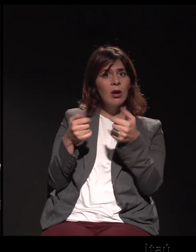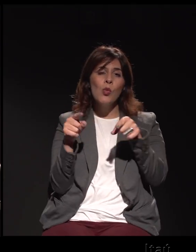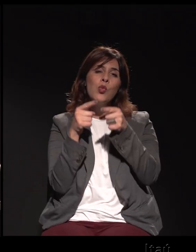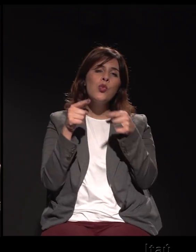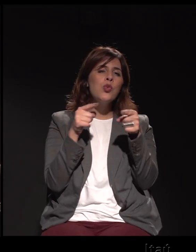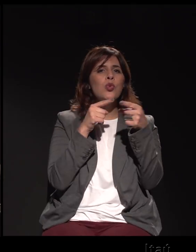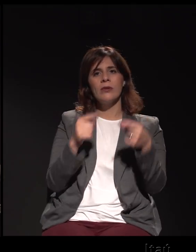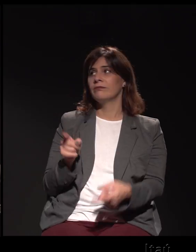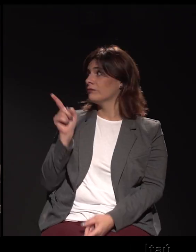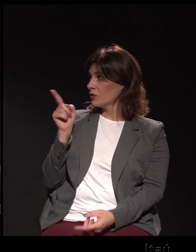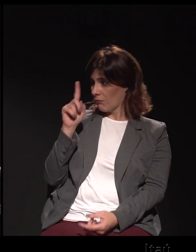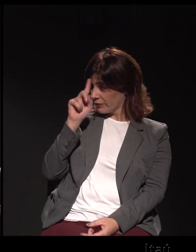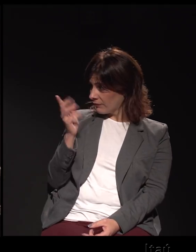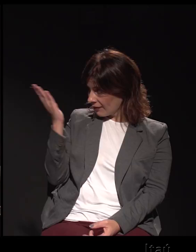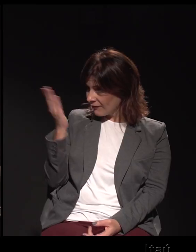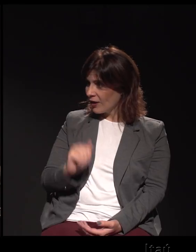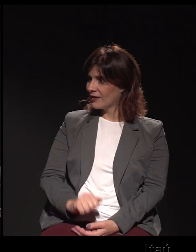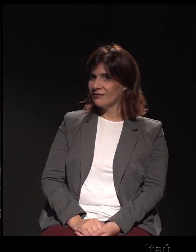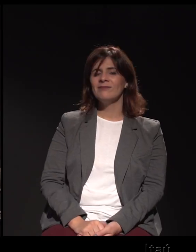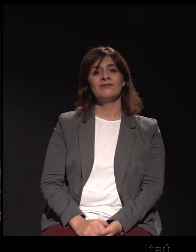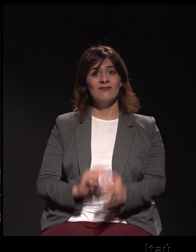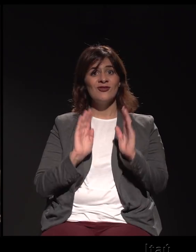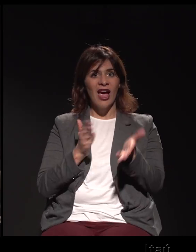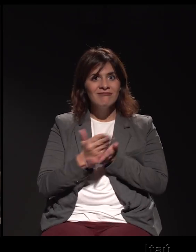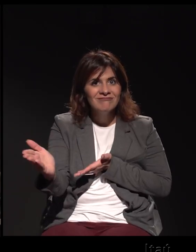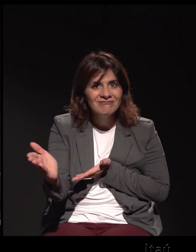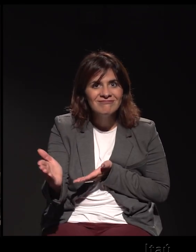Você que manda. Eu que mando. Já!